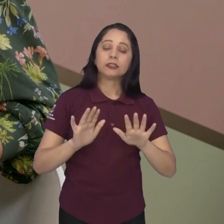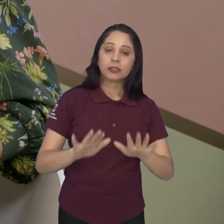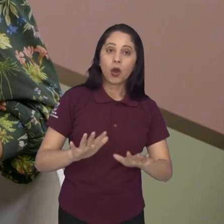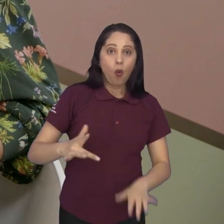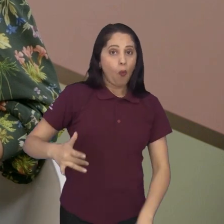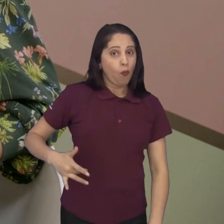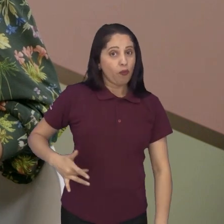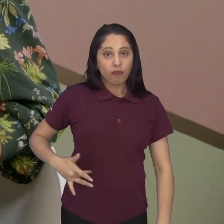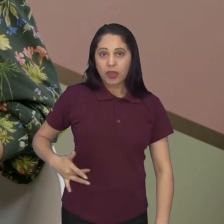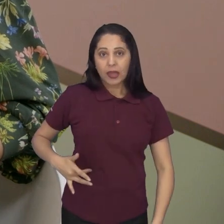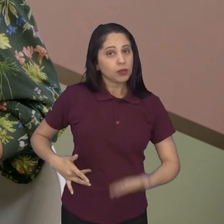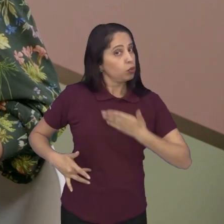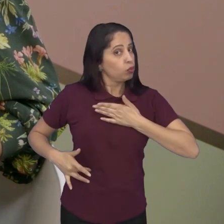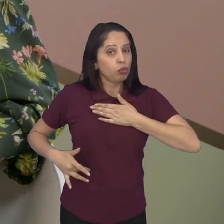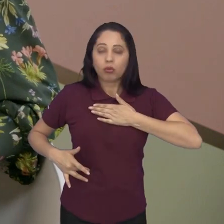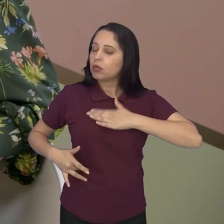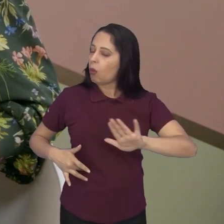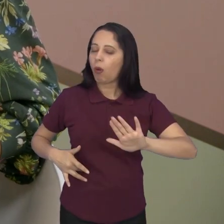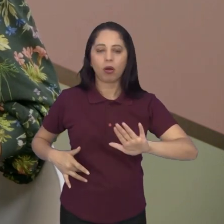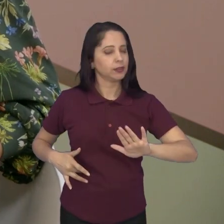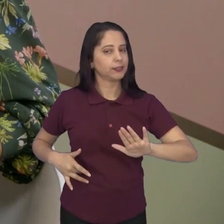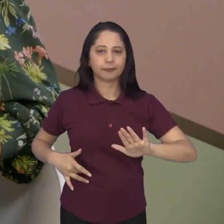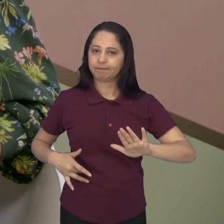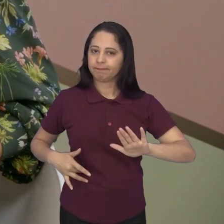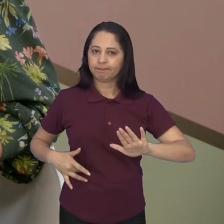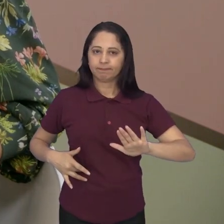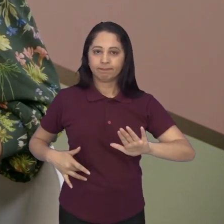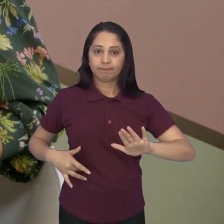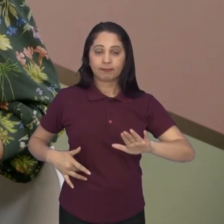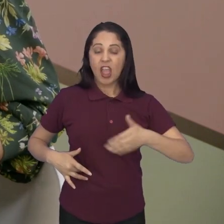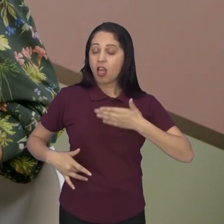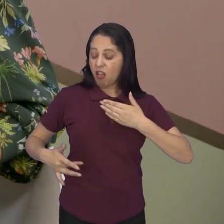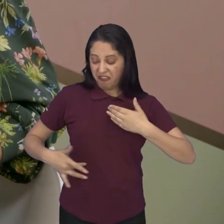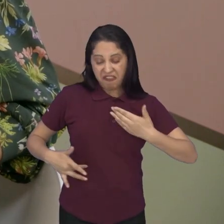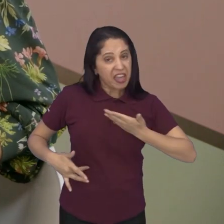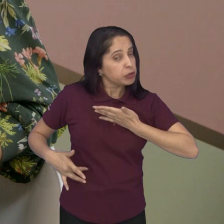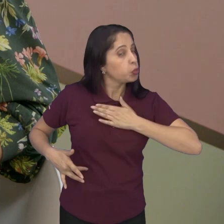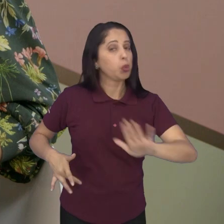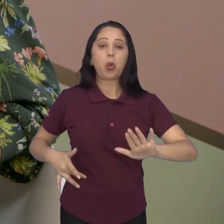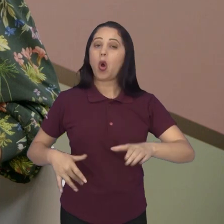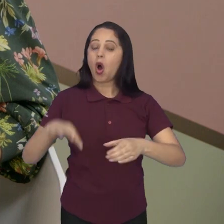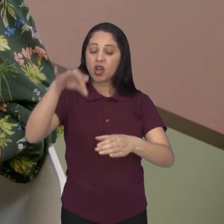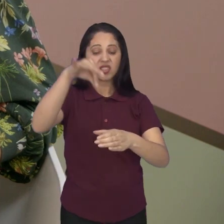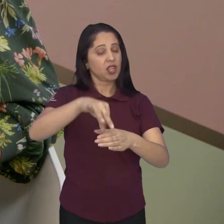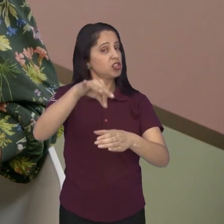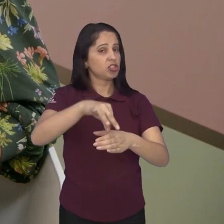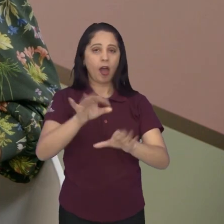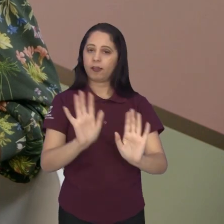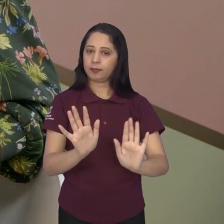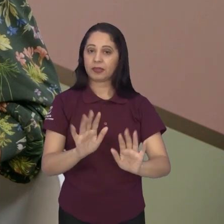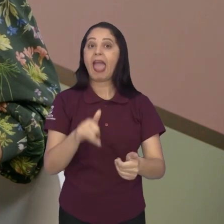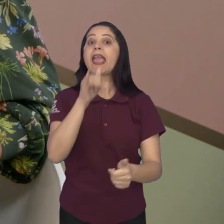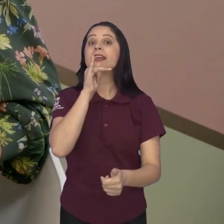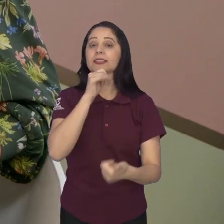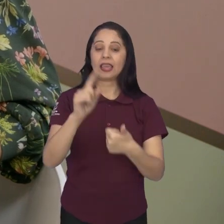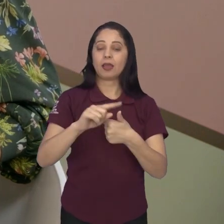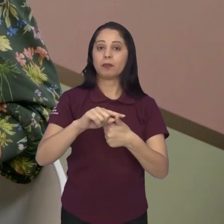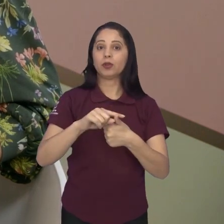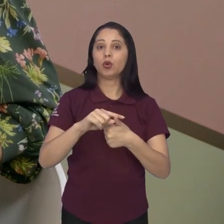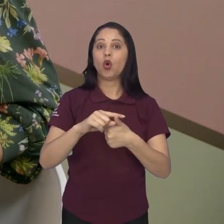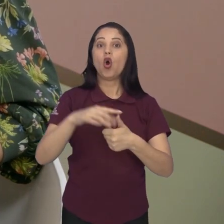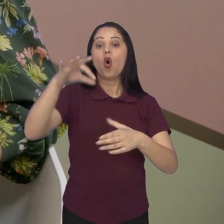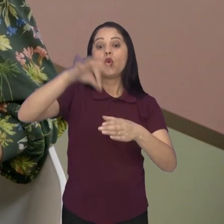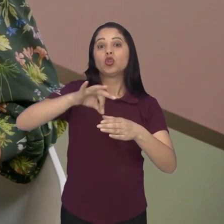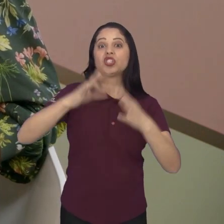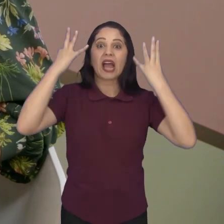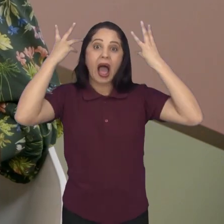excessivas, né? E o fígado, de novo, ele não... boa parte dos chás que a gente consome de forma excessiva, o fígado não gosta. Vou dar alguns exemplos.